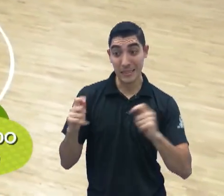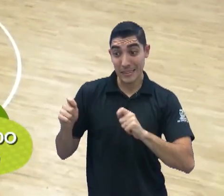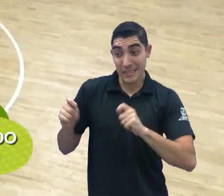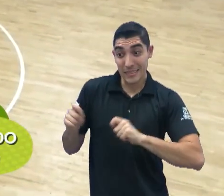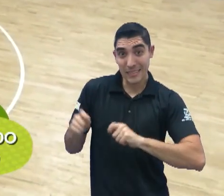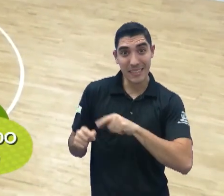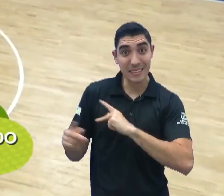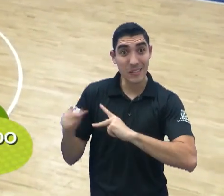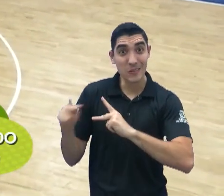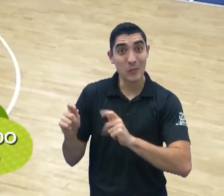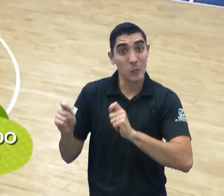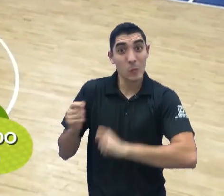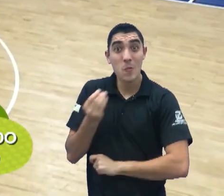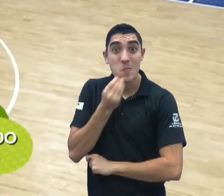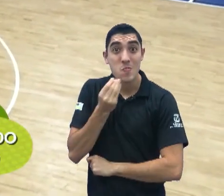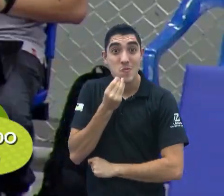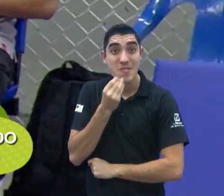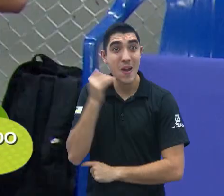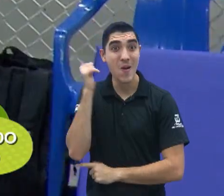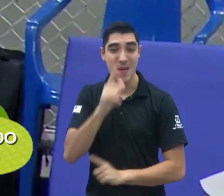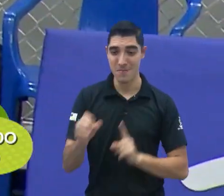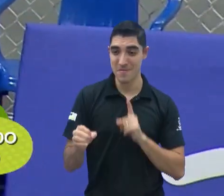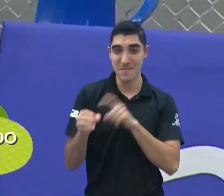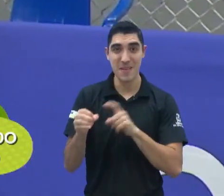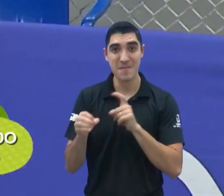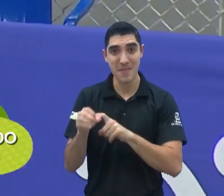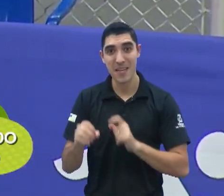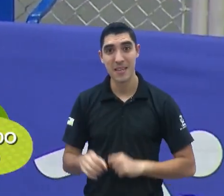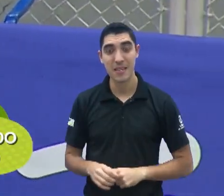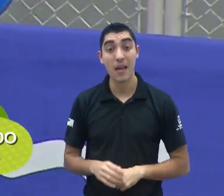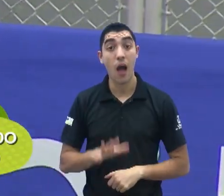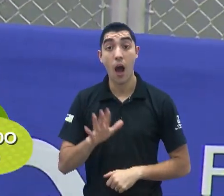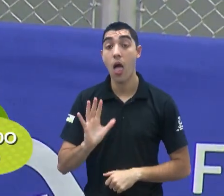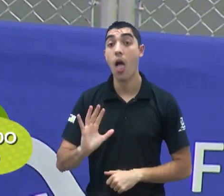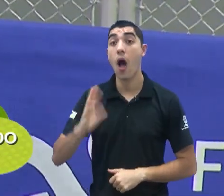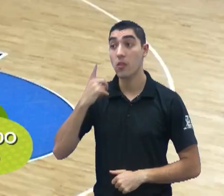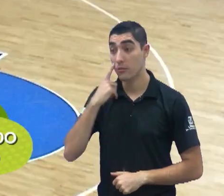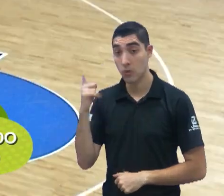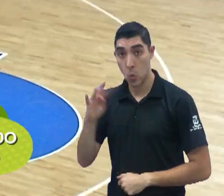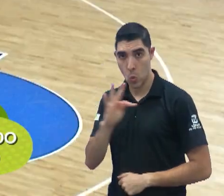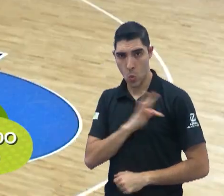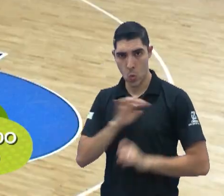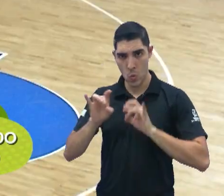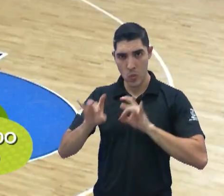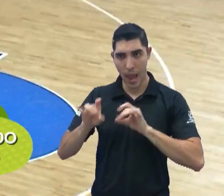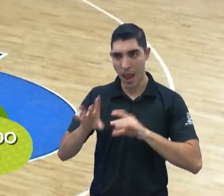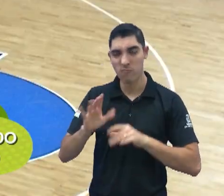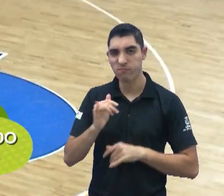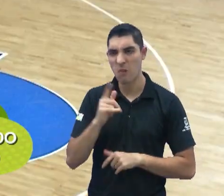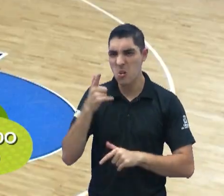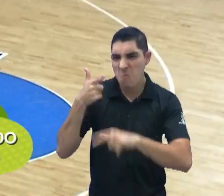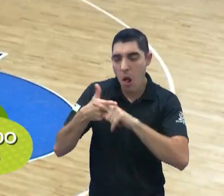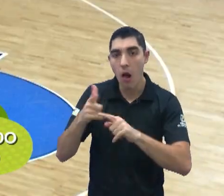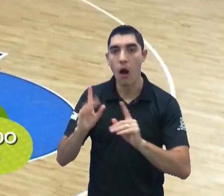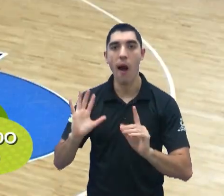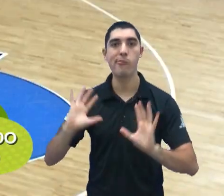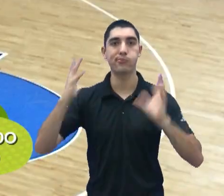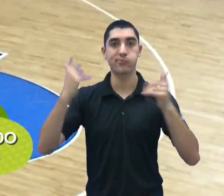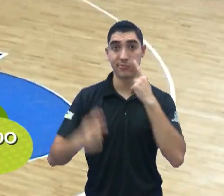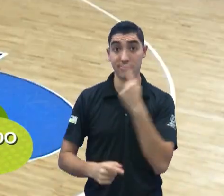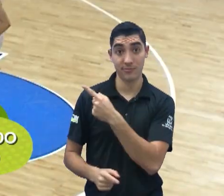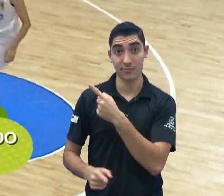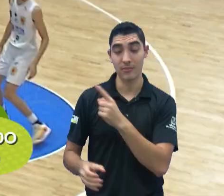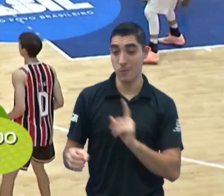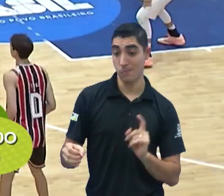mental era favorável para o São José. Falta técnica do treinador São Paulino e lance livre para a equipe joseense ficar